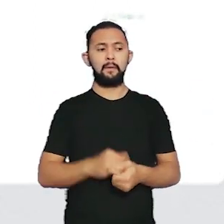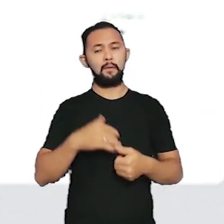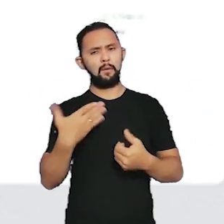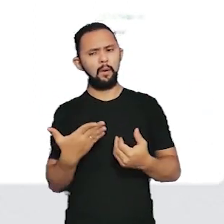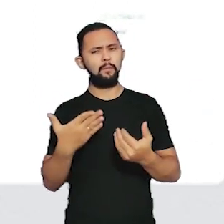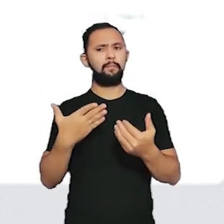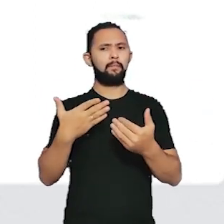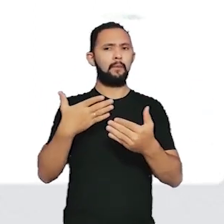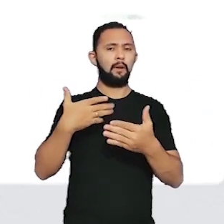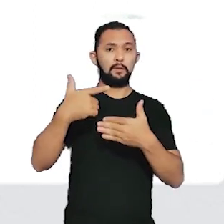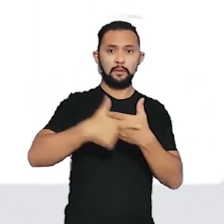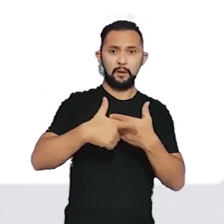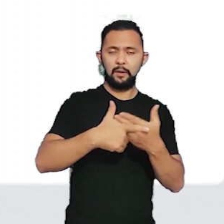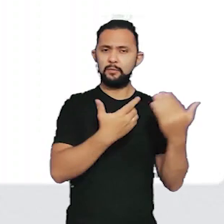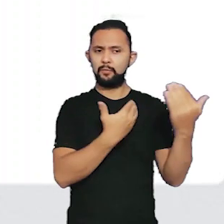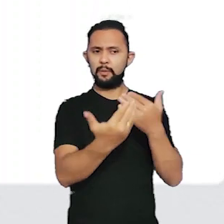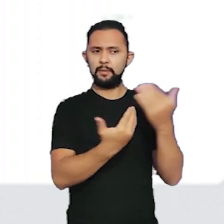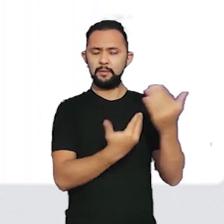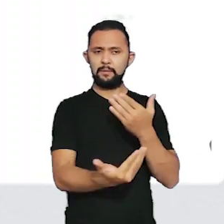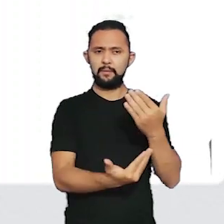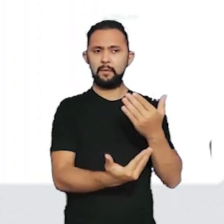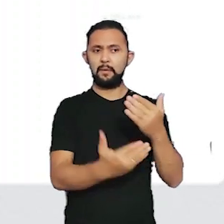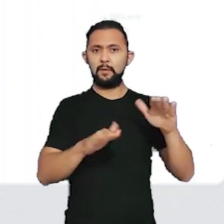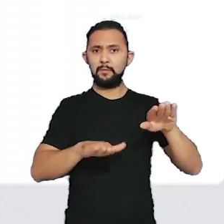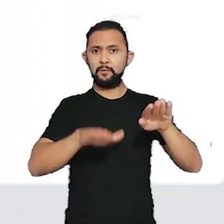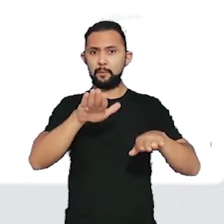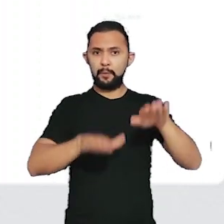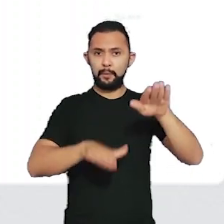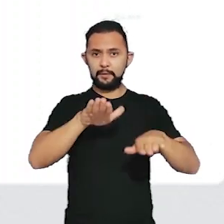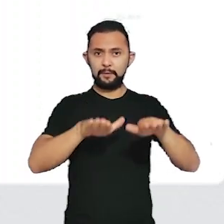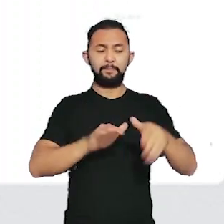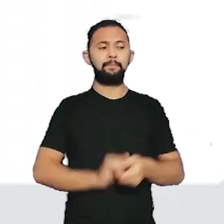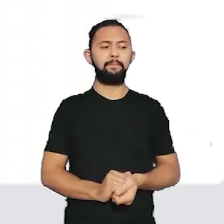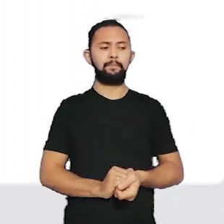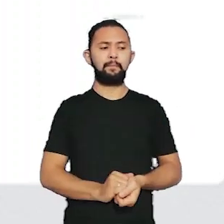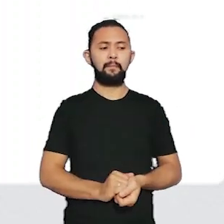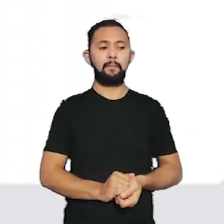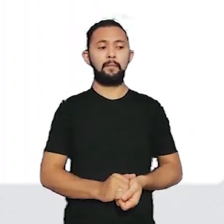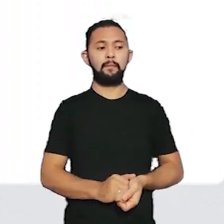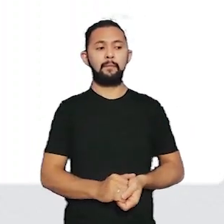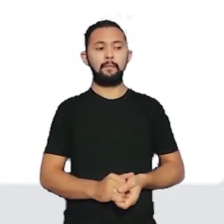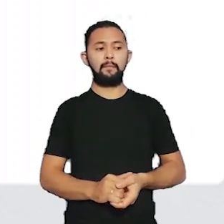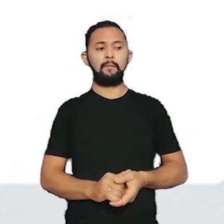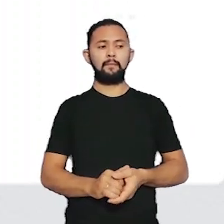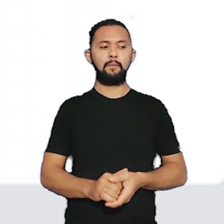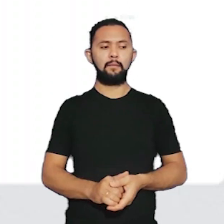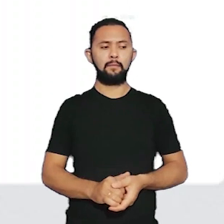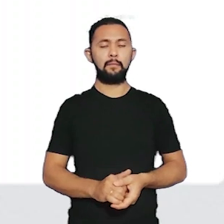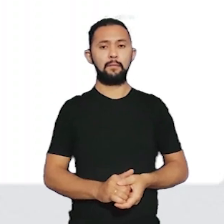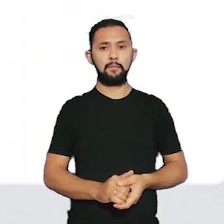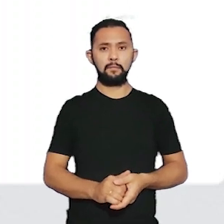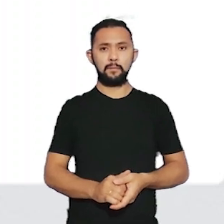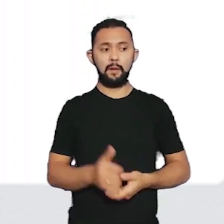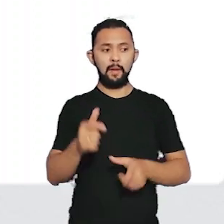de comparação, de conformidade ou de proporção. Como diz minha mãe, precaução e caldo de galinha